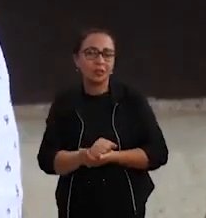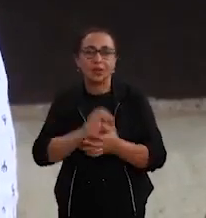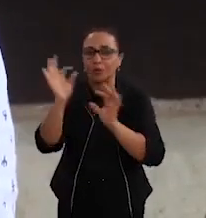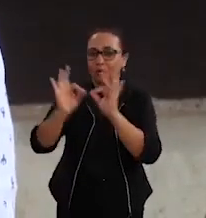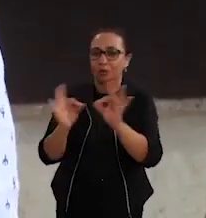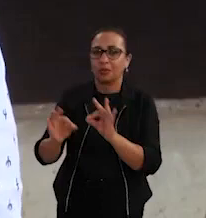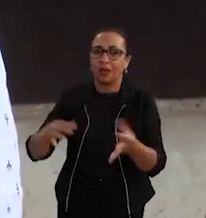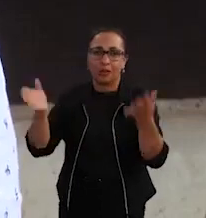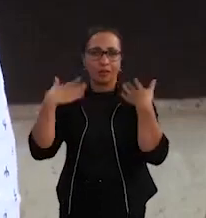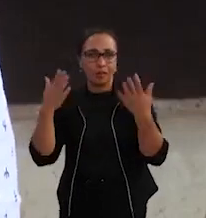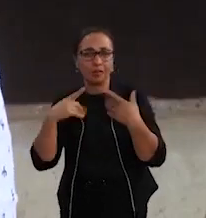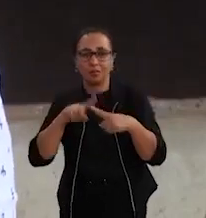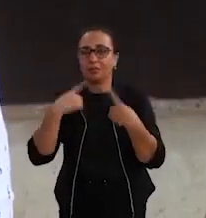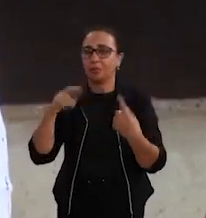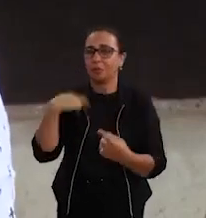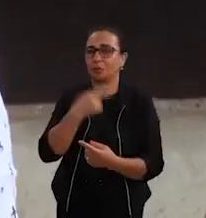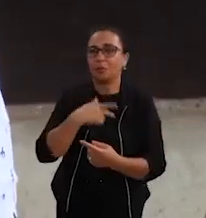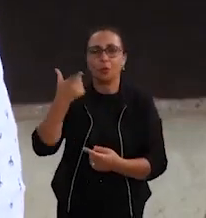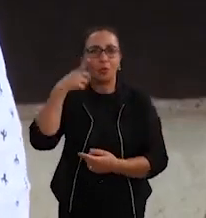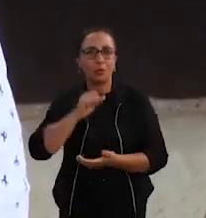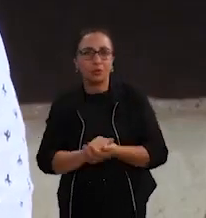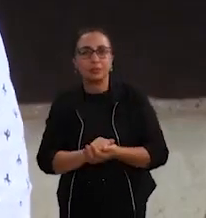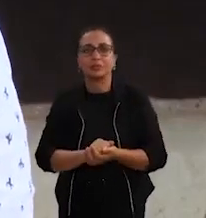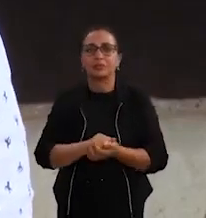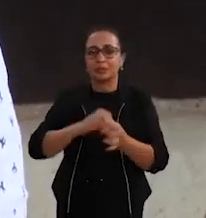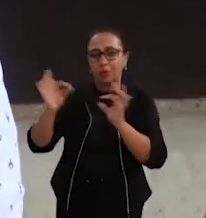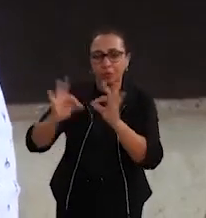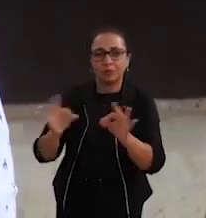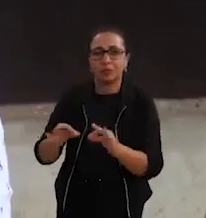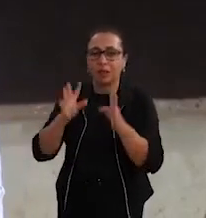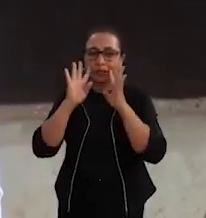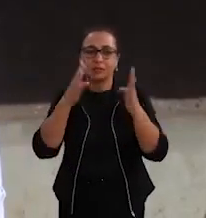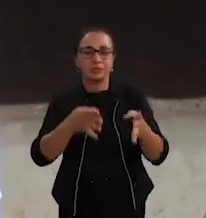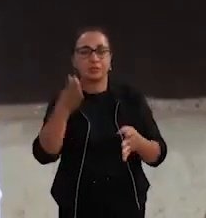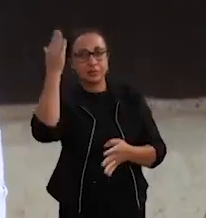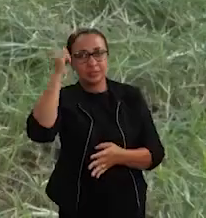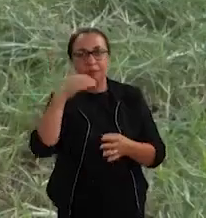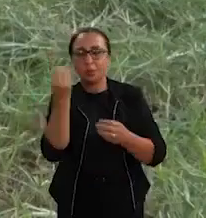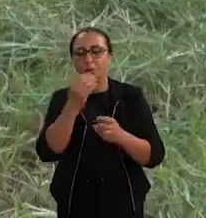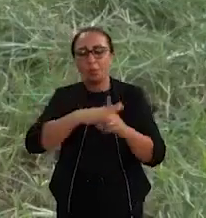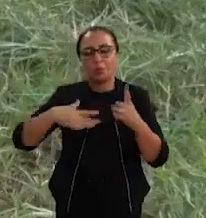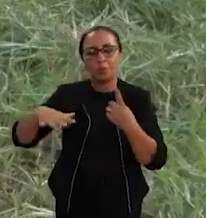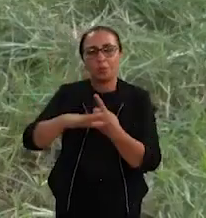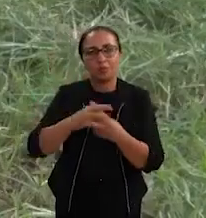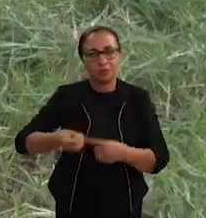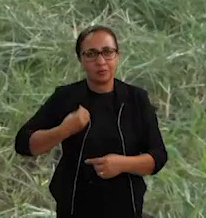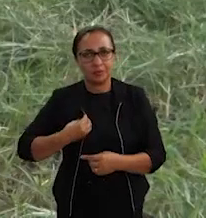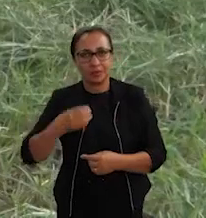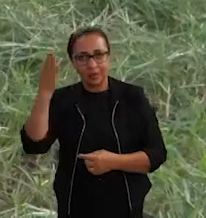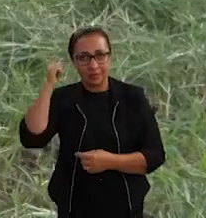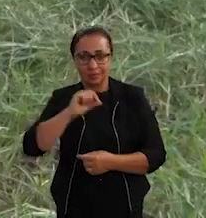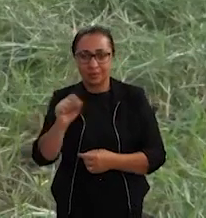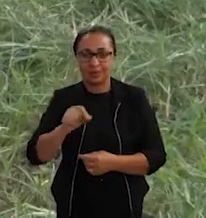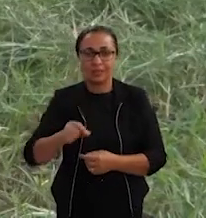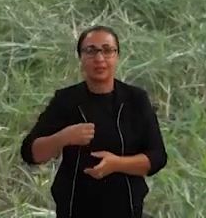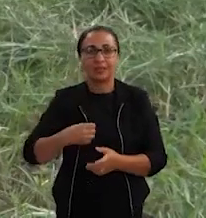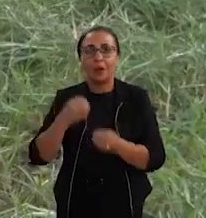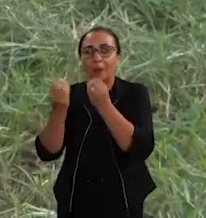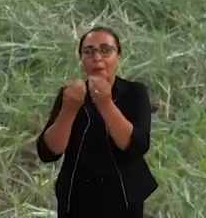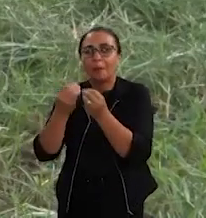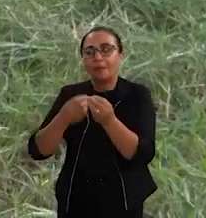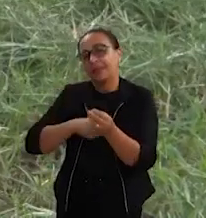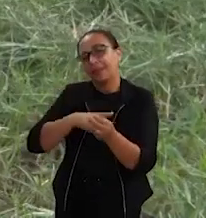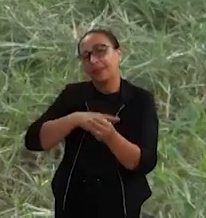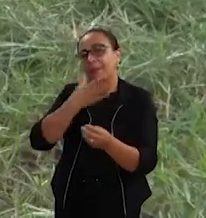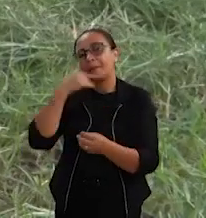a gente não consegue controlar, que é o clima, mas a gente consegue controlar no sentido de saber como aquele ambiente está, saber que